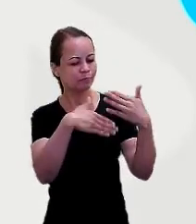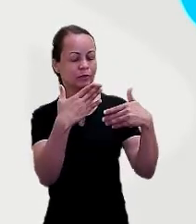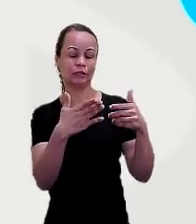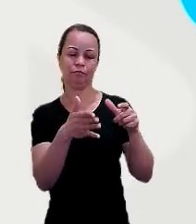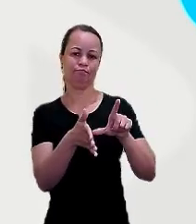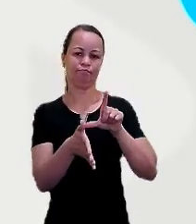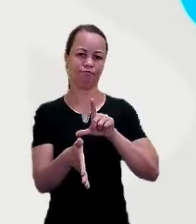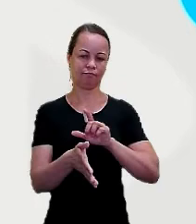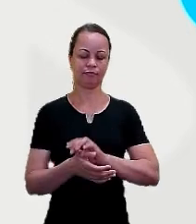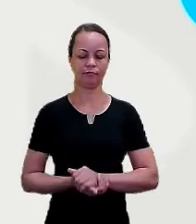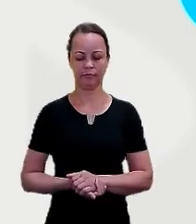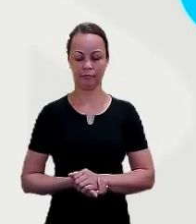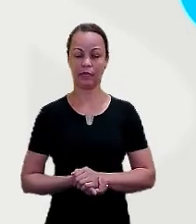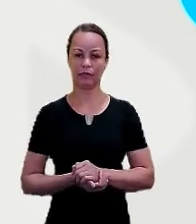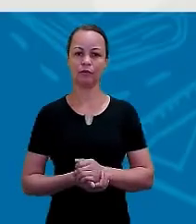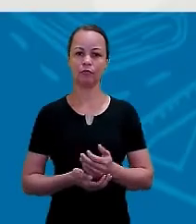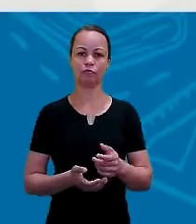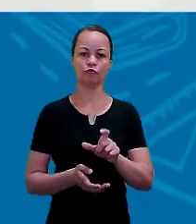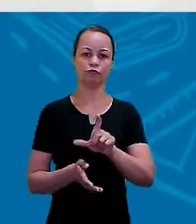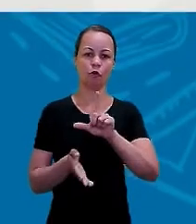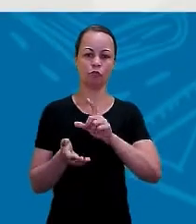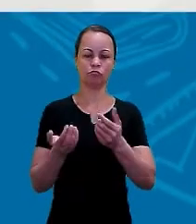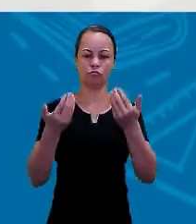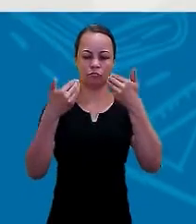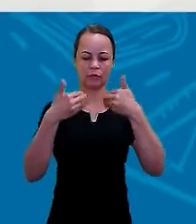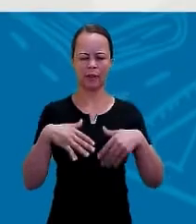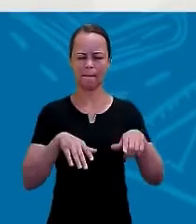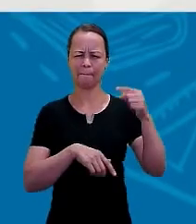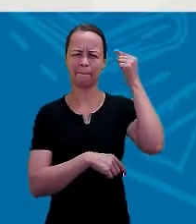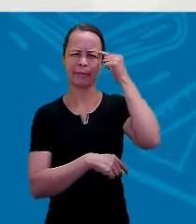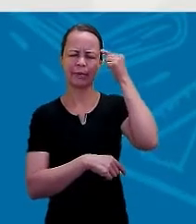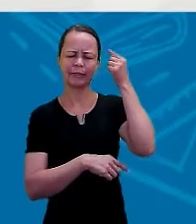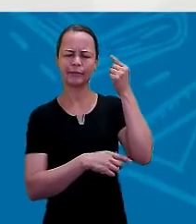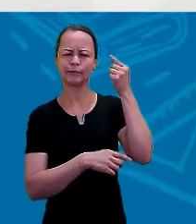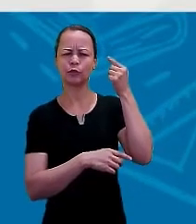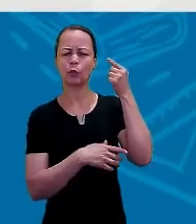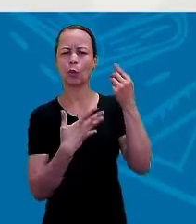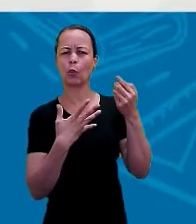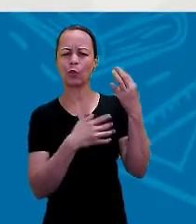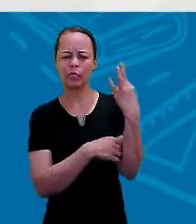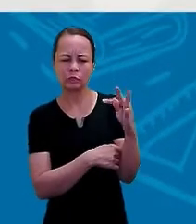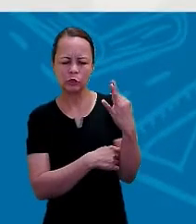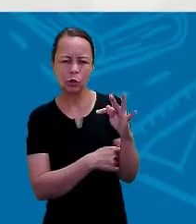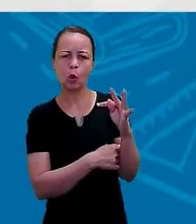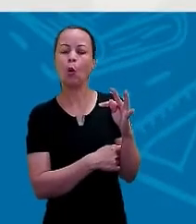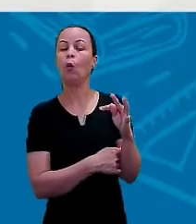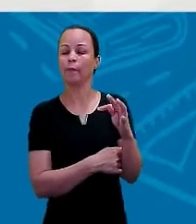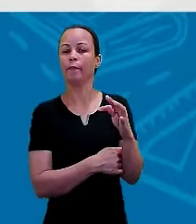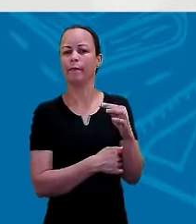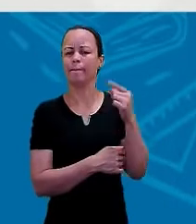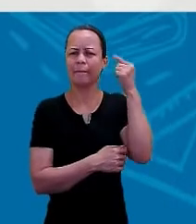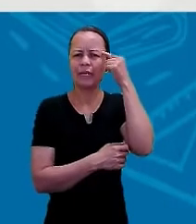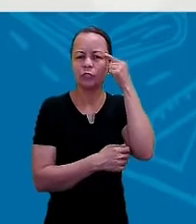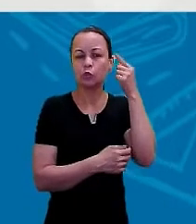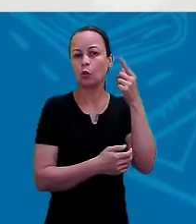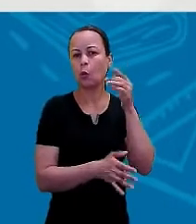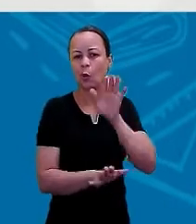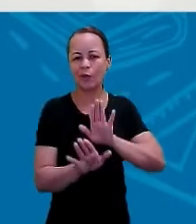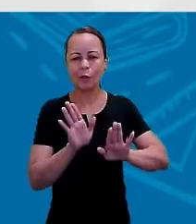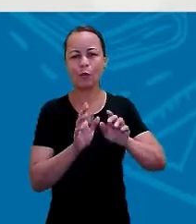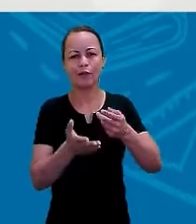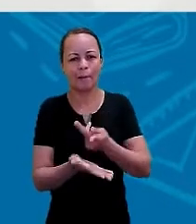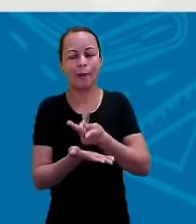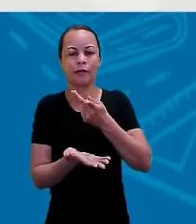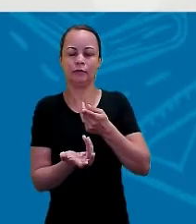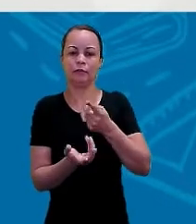anteriores. Então, volta aqui comigo. Pensou em dor, pensou em autopreservação, pensou. Nós somos seres que precisamos